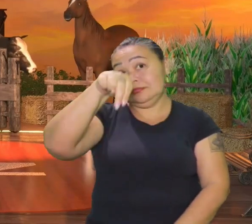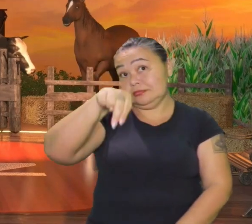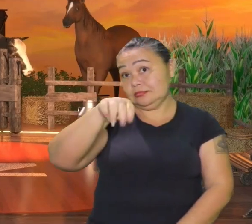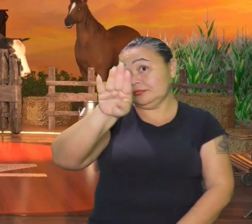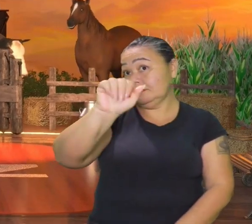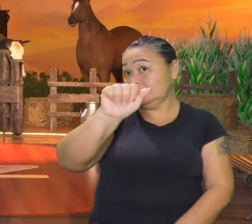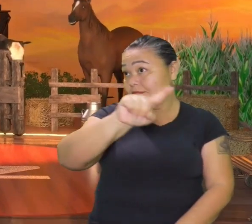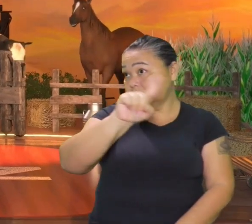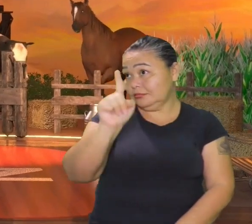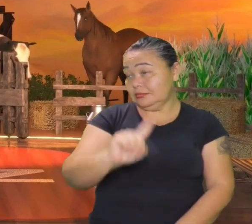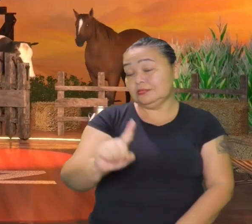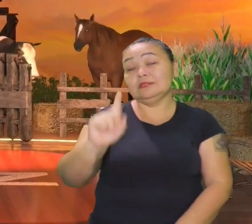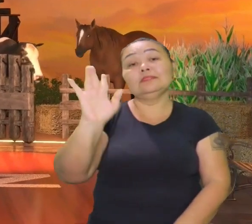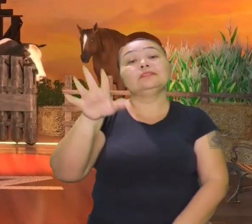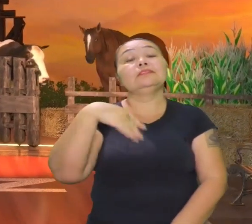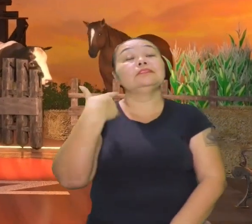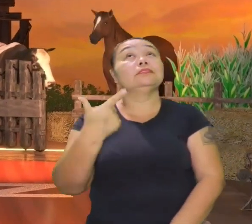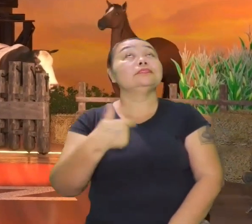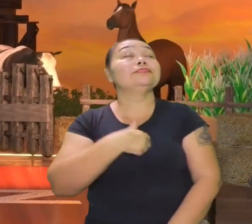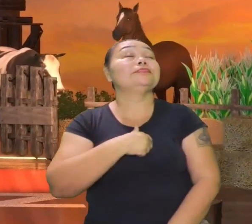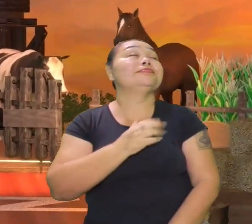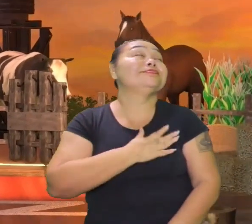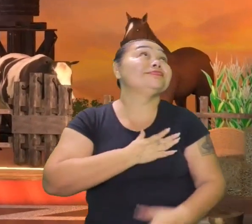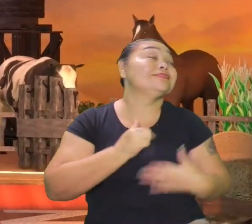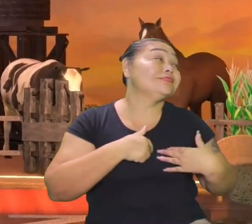já vai ficando com o coração,